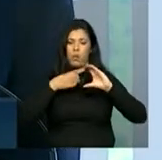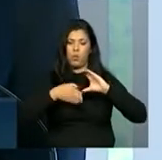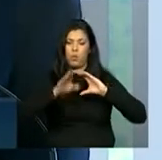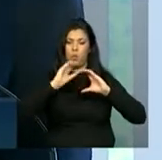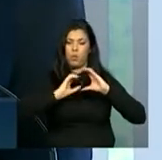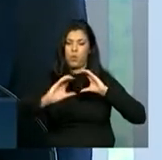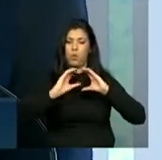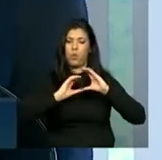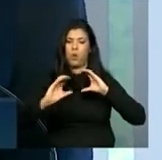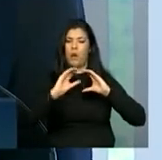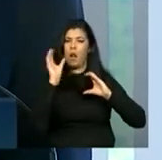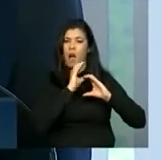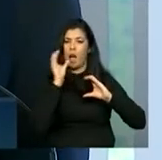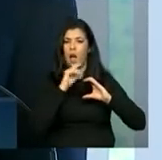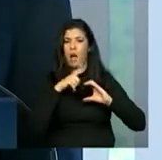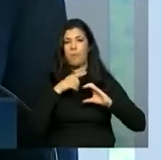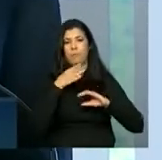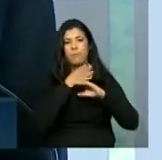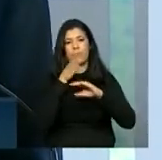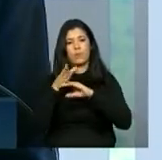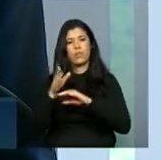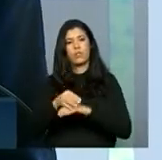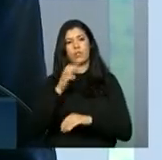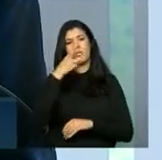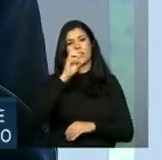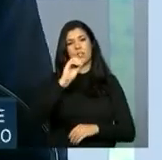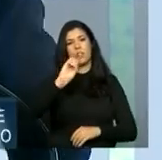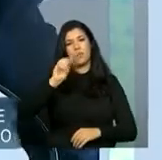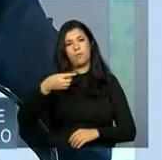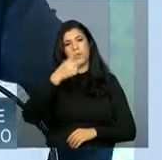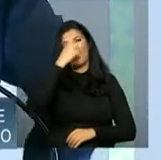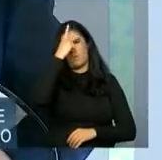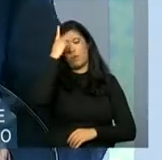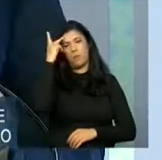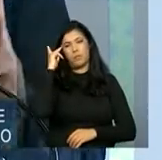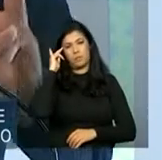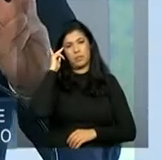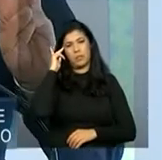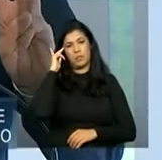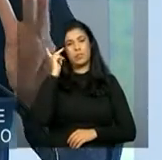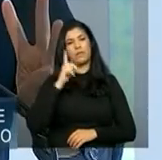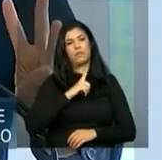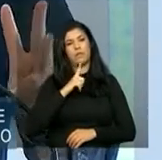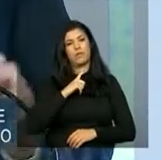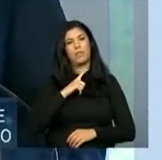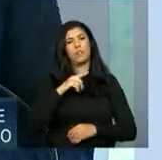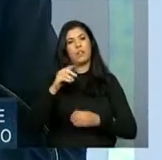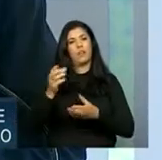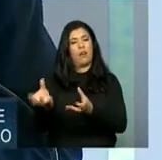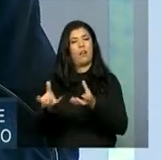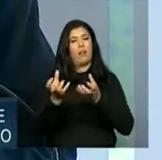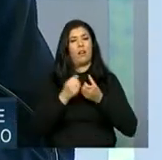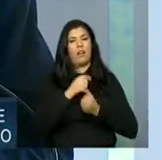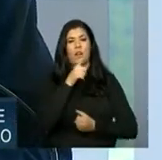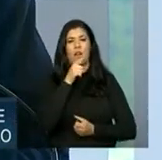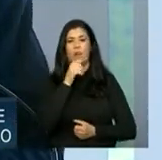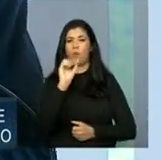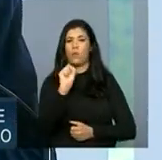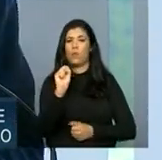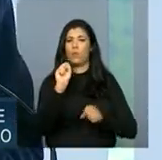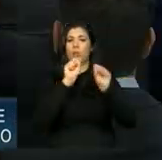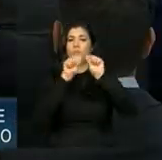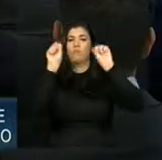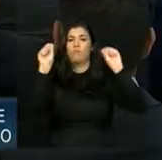um metro por segundo da 300 mil habitantes quase 2 milhões de habitantes no oitavo sistema de